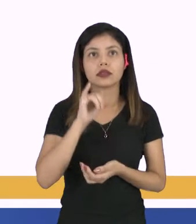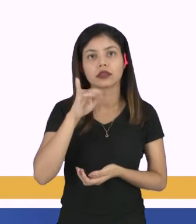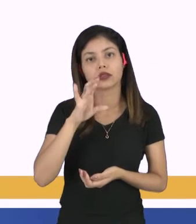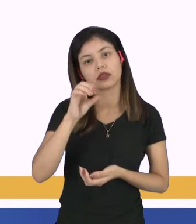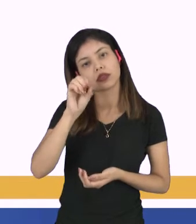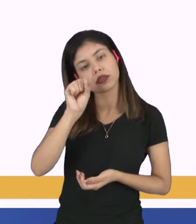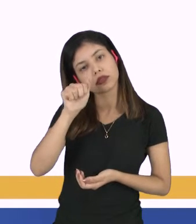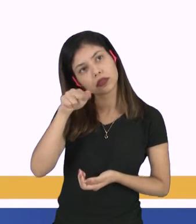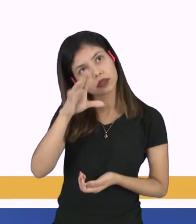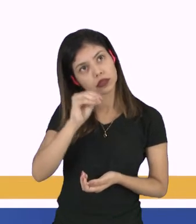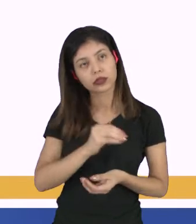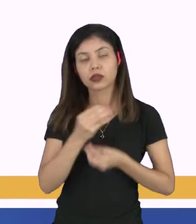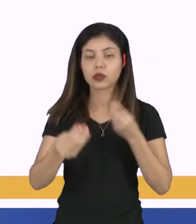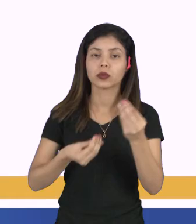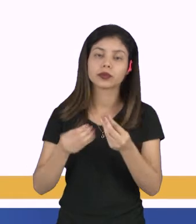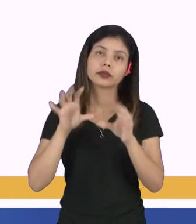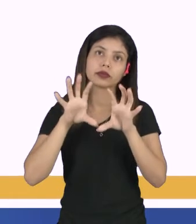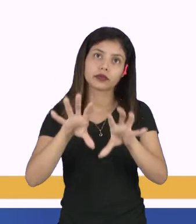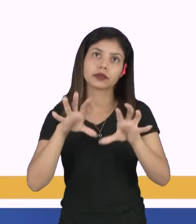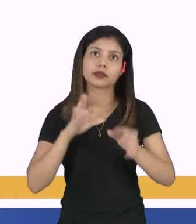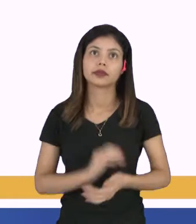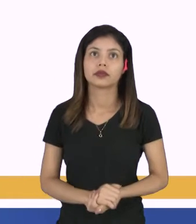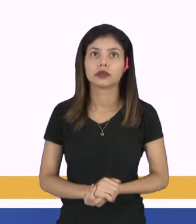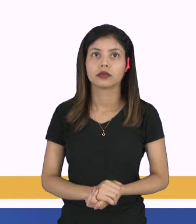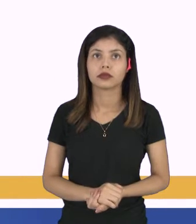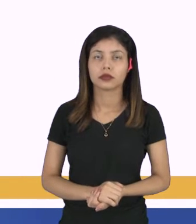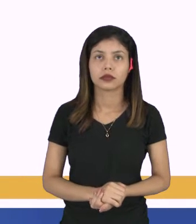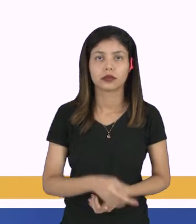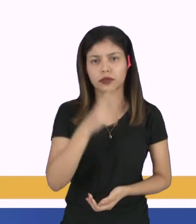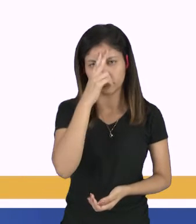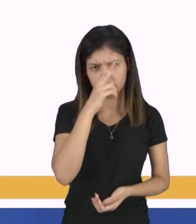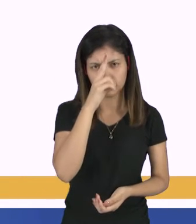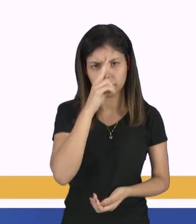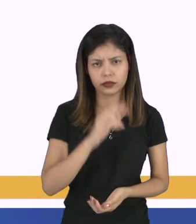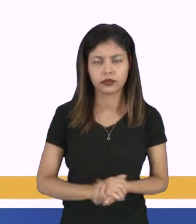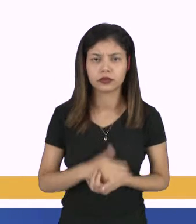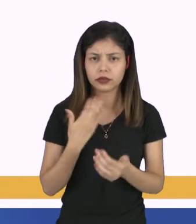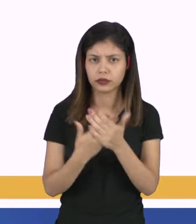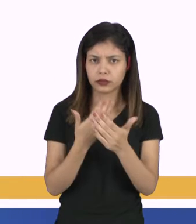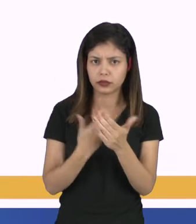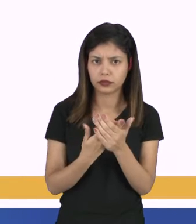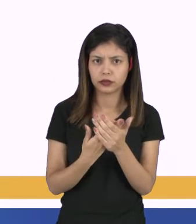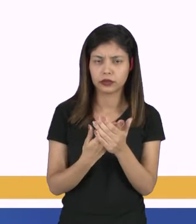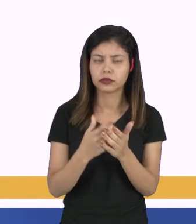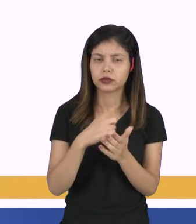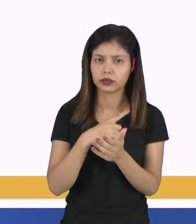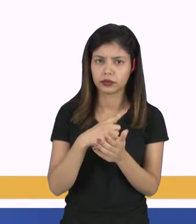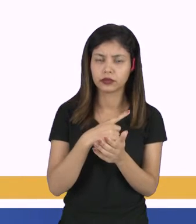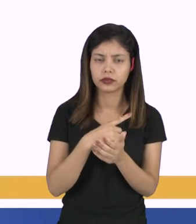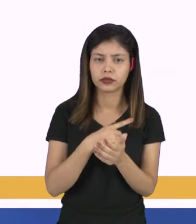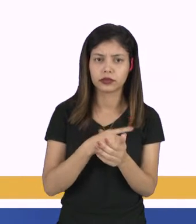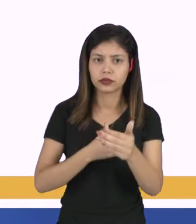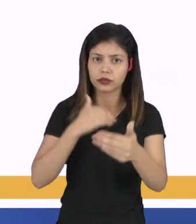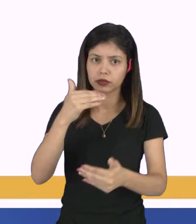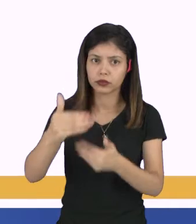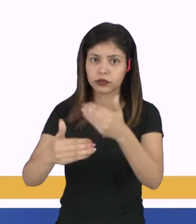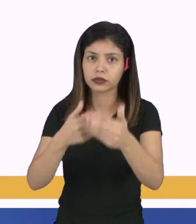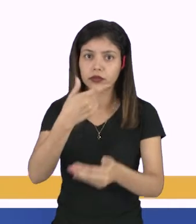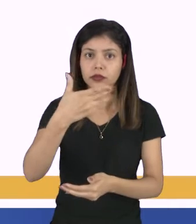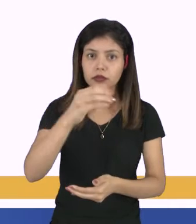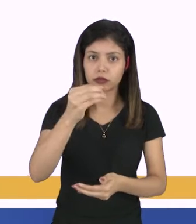de um icoságono da seguinte forma. Vocês lembram nas aulas que a gente teve, né, durante o ano